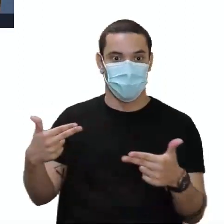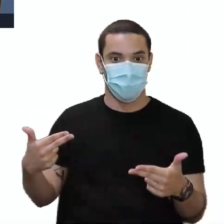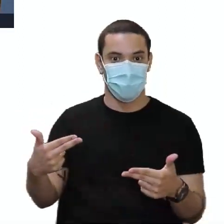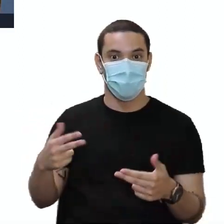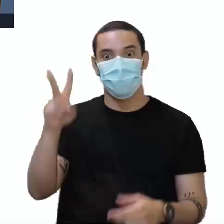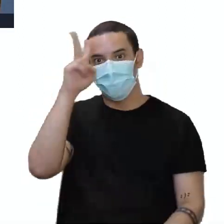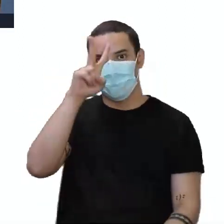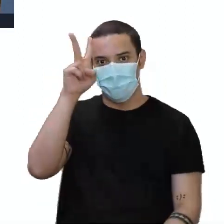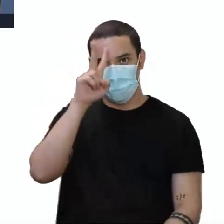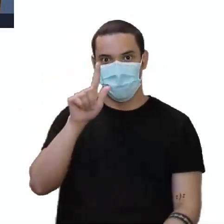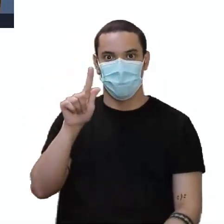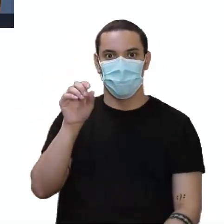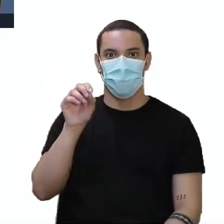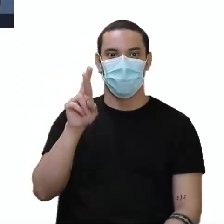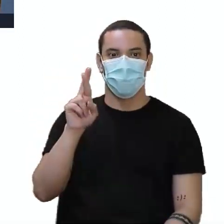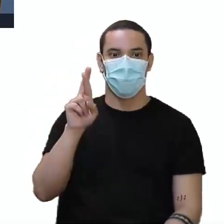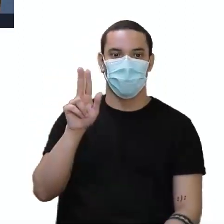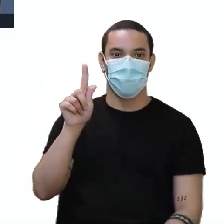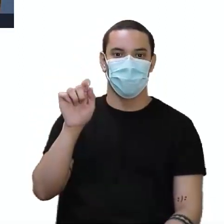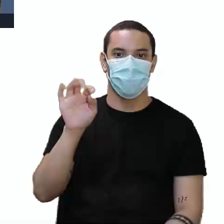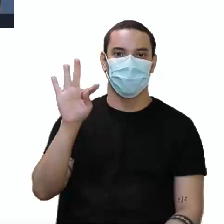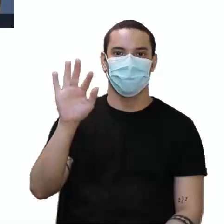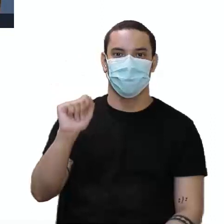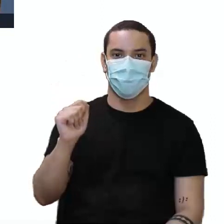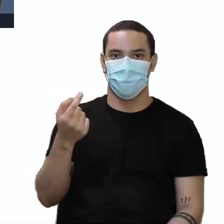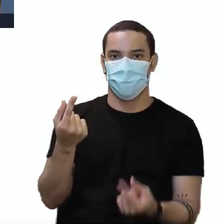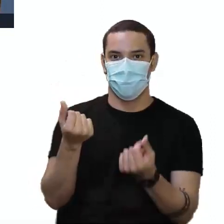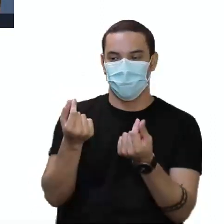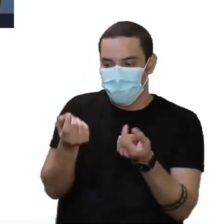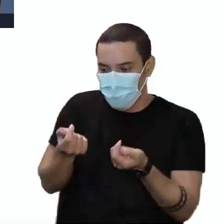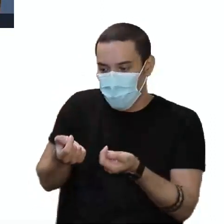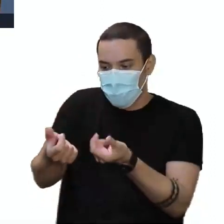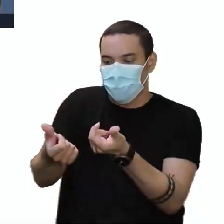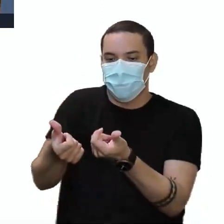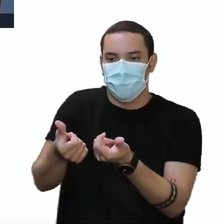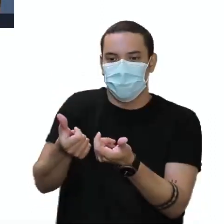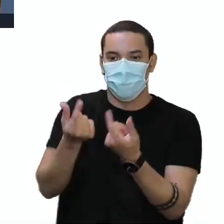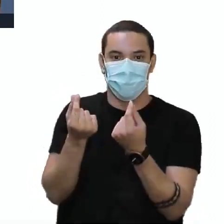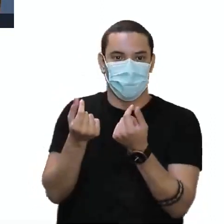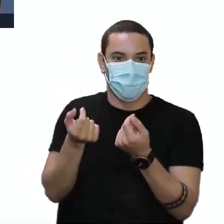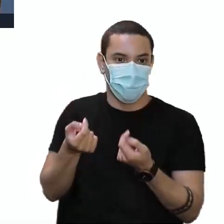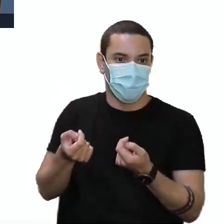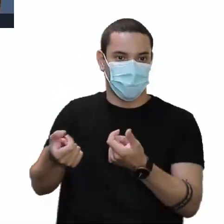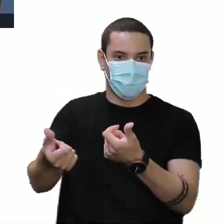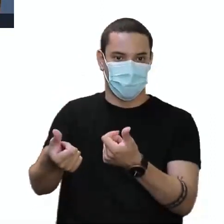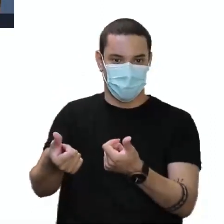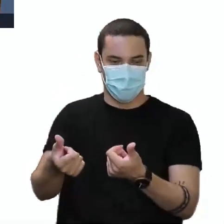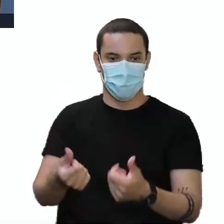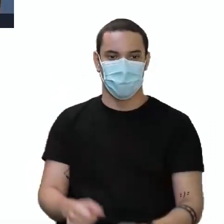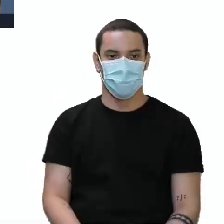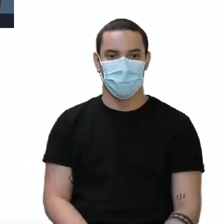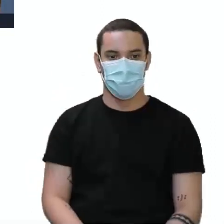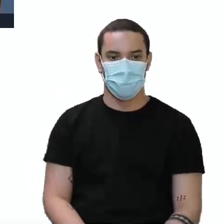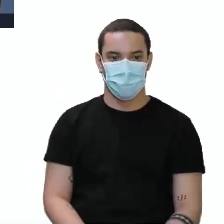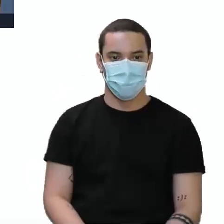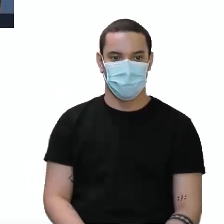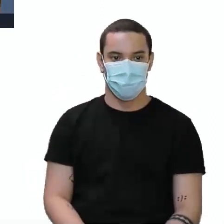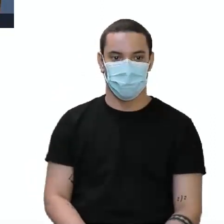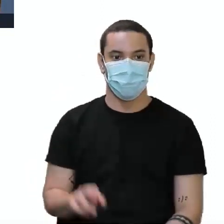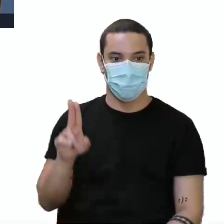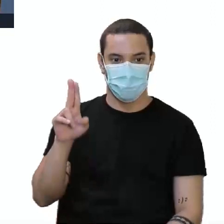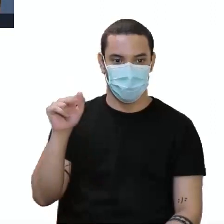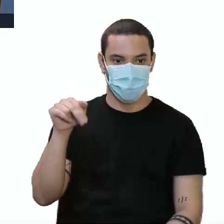Gorjeta! Tip é gorjeta. Olha, sumiu a palavra, mas voltou. Until significa até, tá?